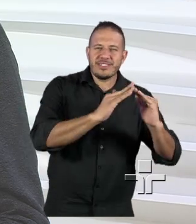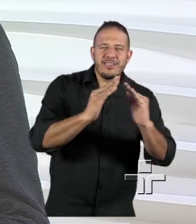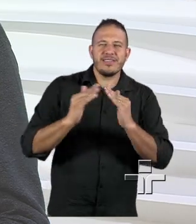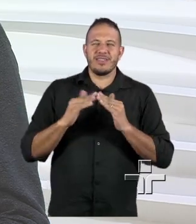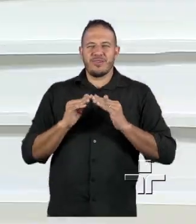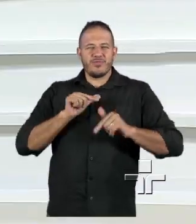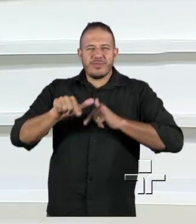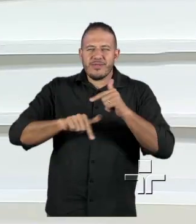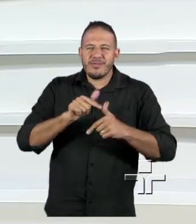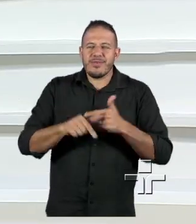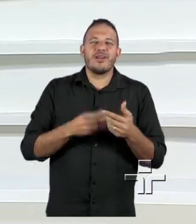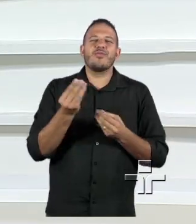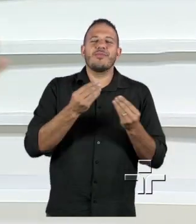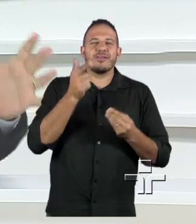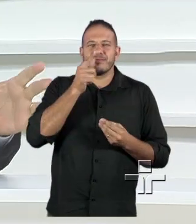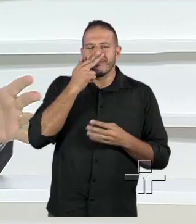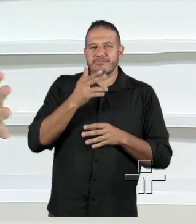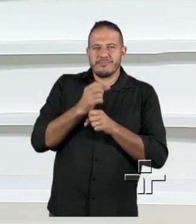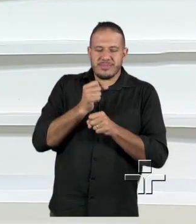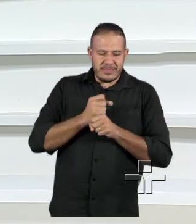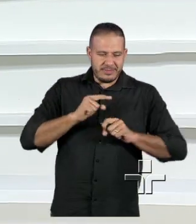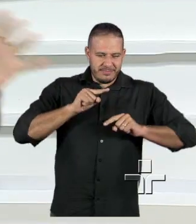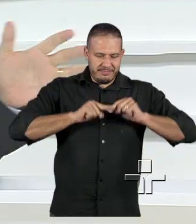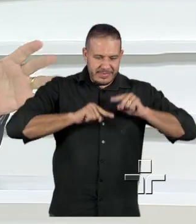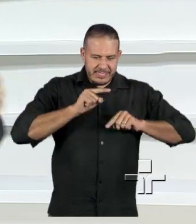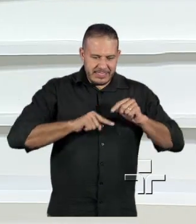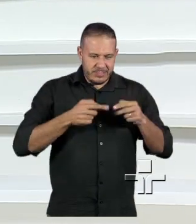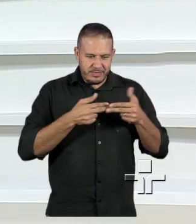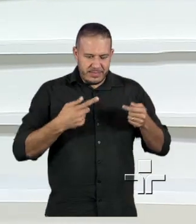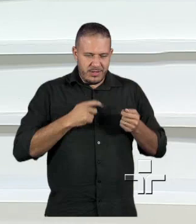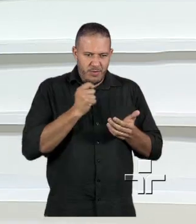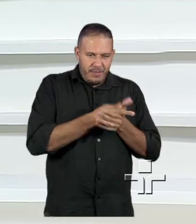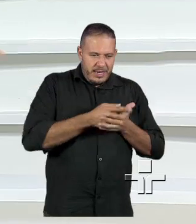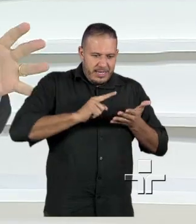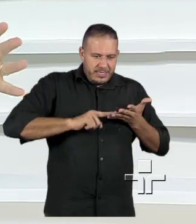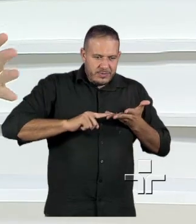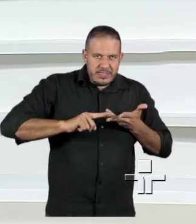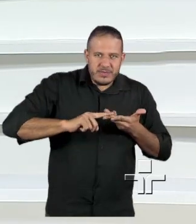é a conta que você fazia? Matéria-prima